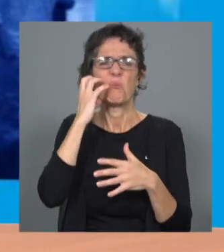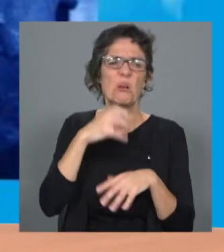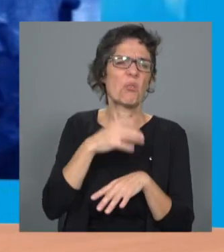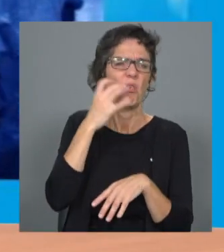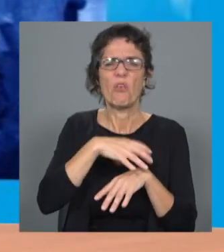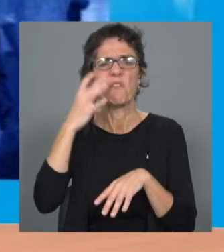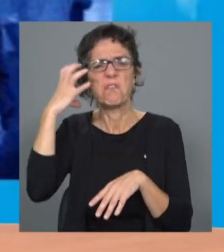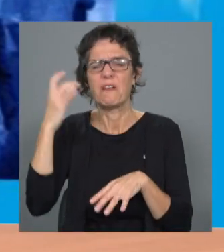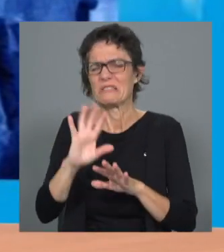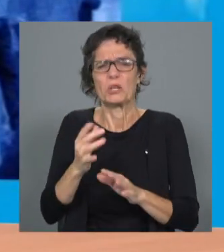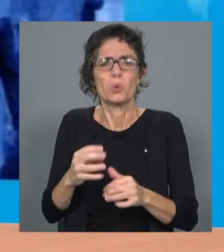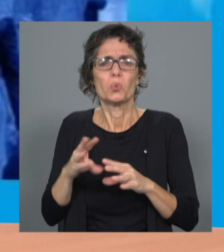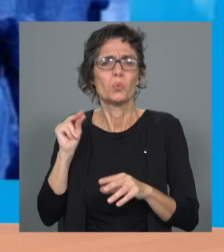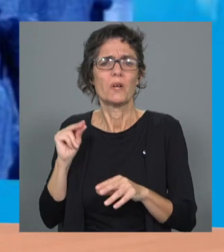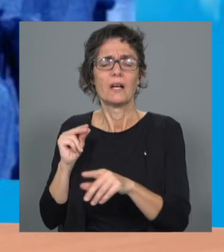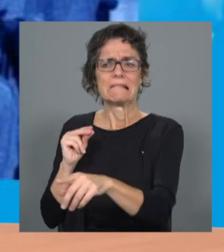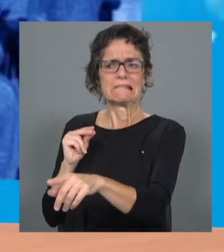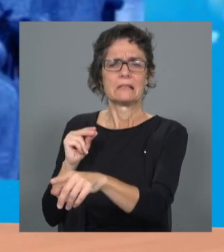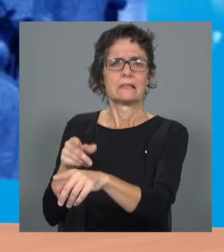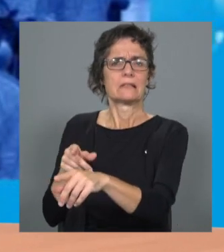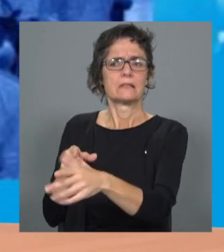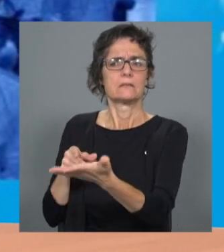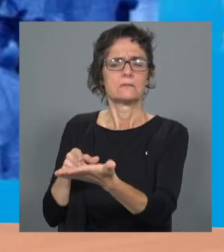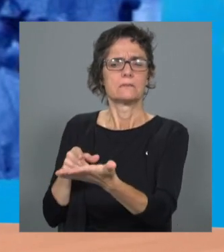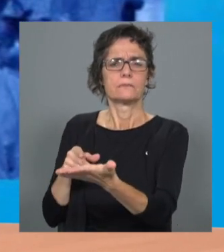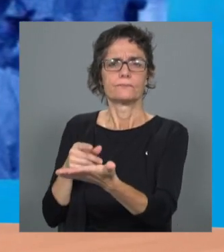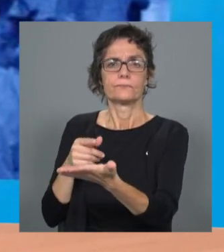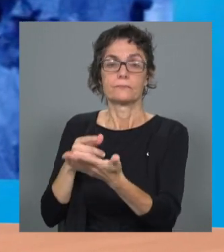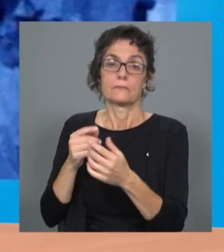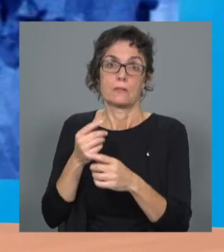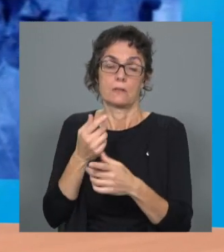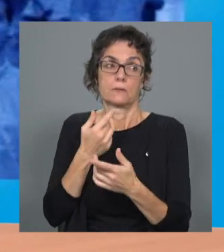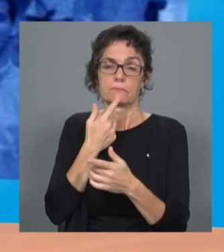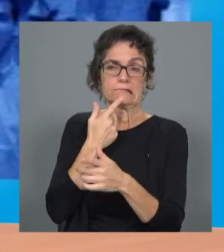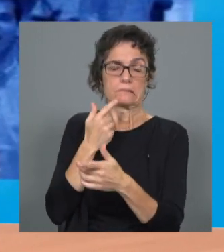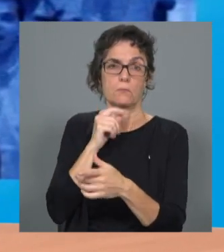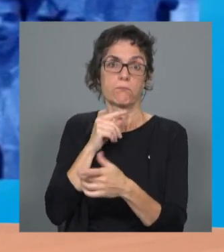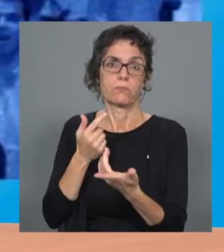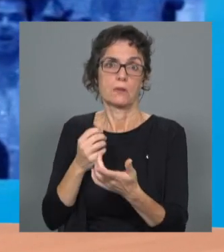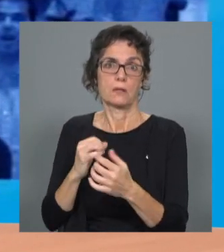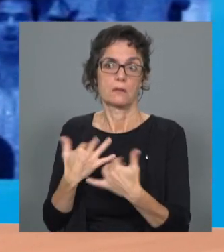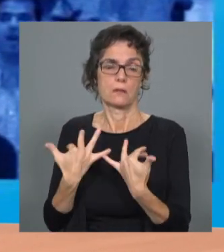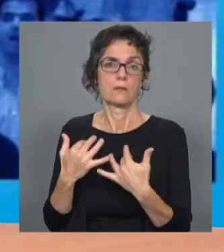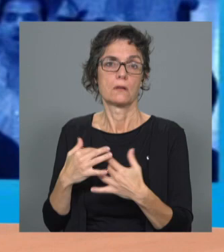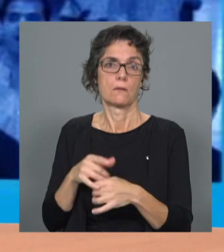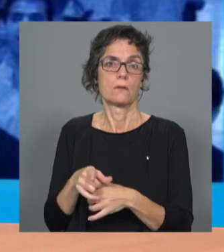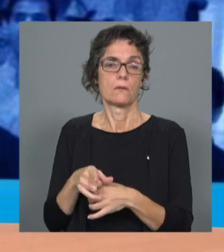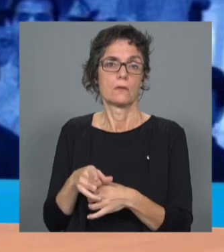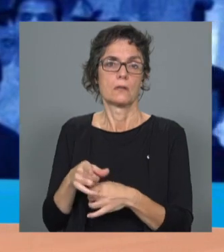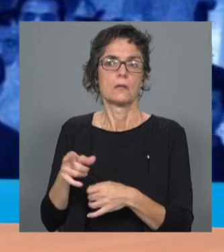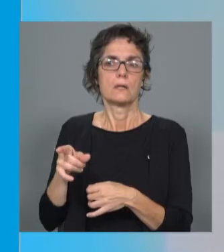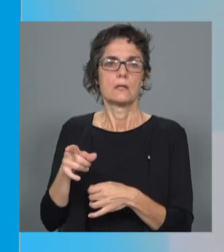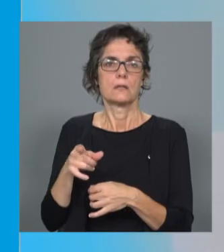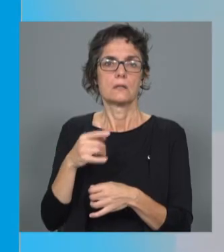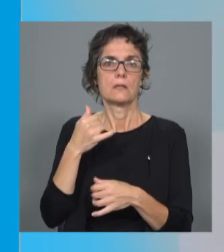bem. Eu estava confinado já, porque quando soube que era Covid, telefonei para a saúde 24 e disseram que eu tinha que ficar em casa. Pelo contacto com a sua